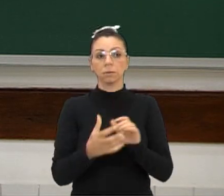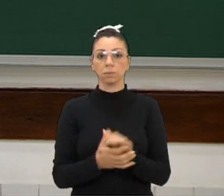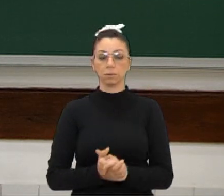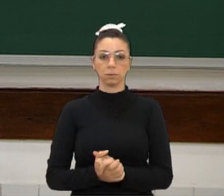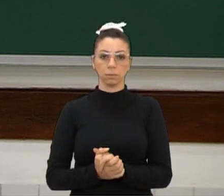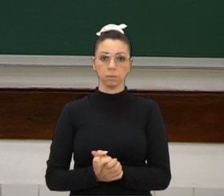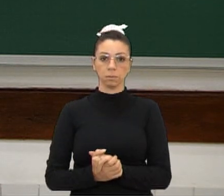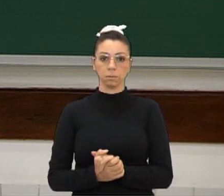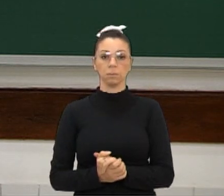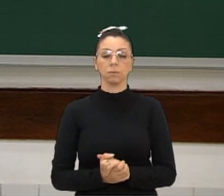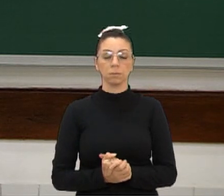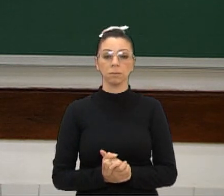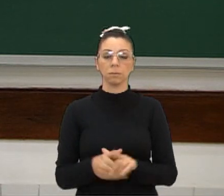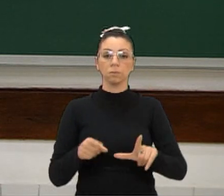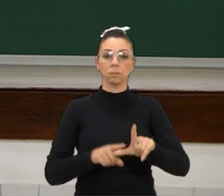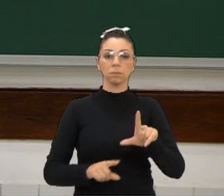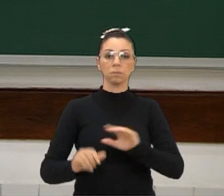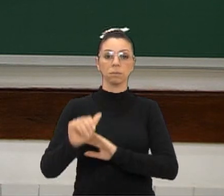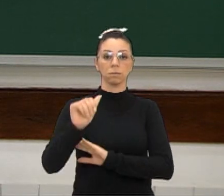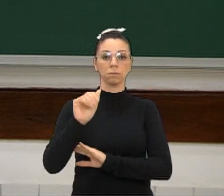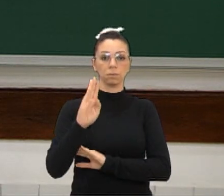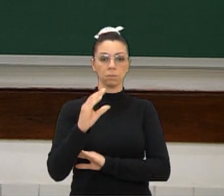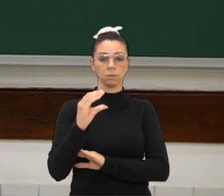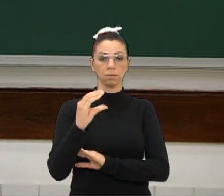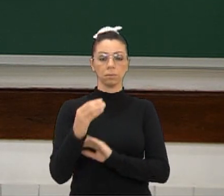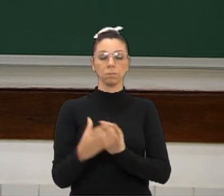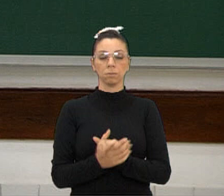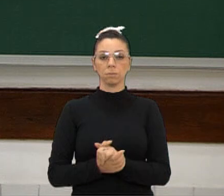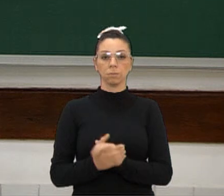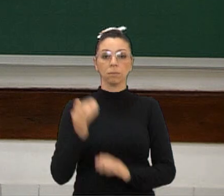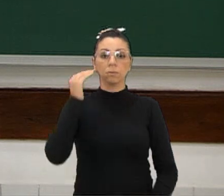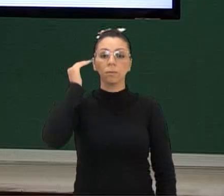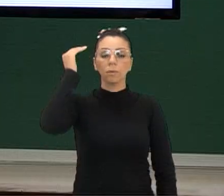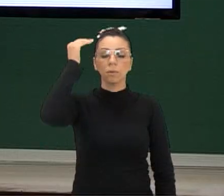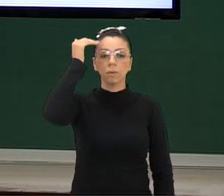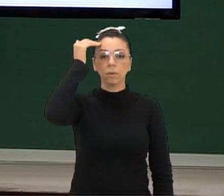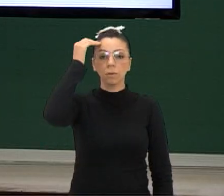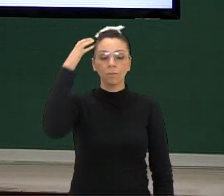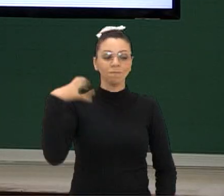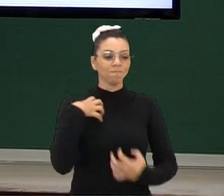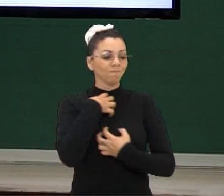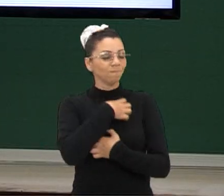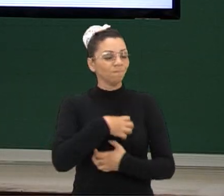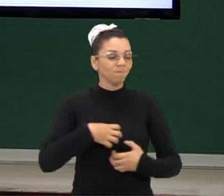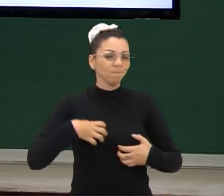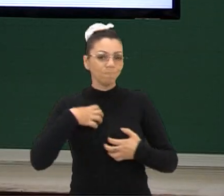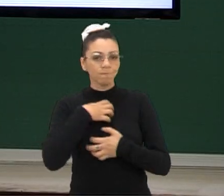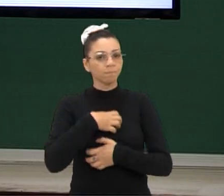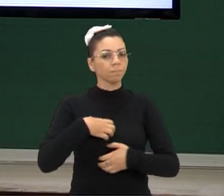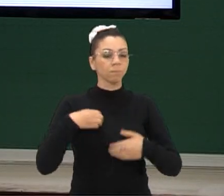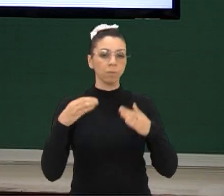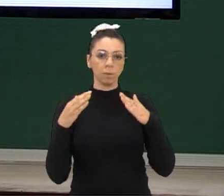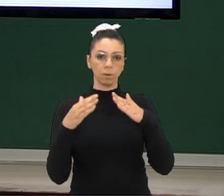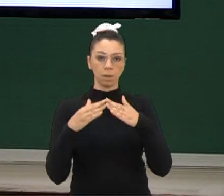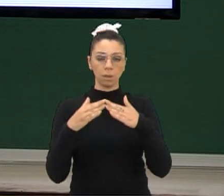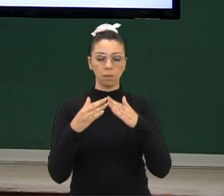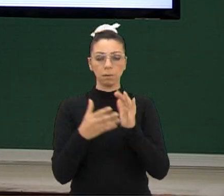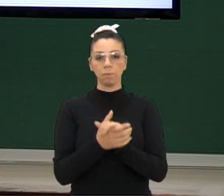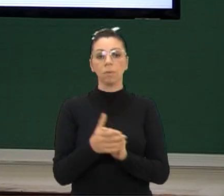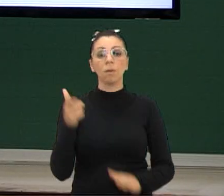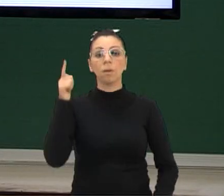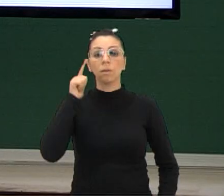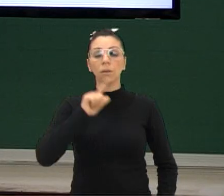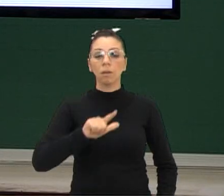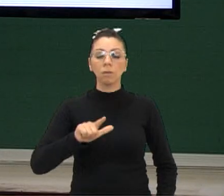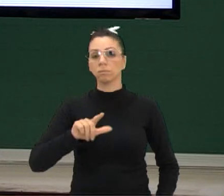rápido. Na letra C, os adolescentes ficam inquietos em casa. Eu tenho, de novo, um